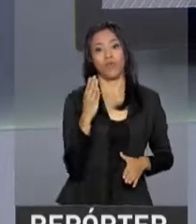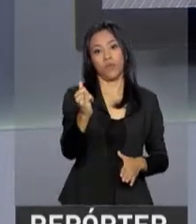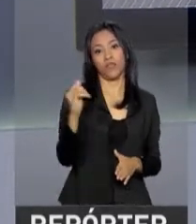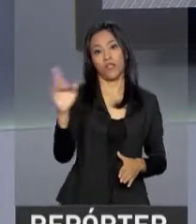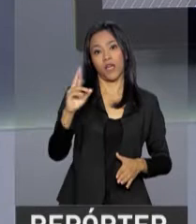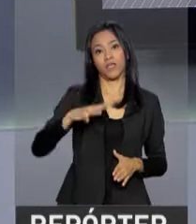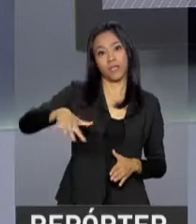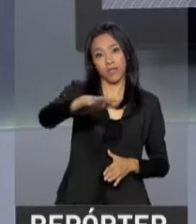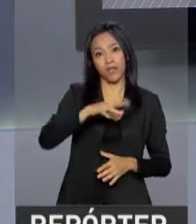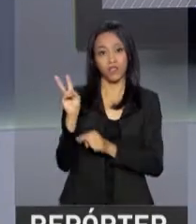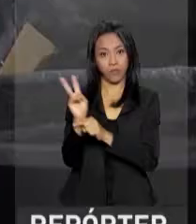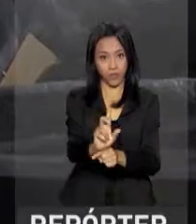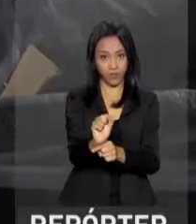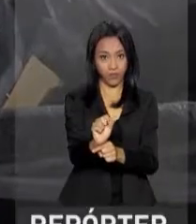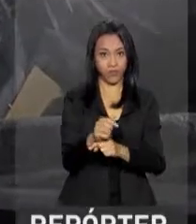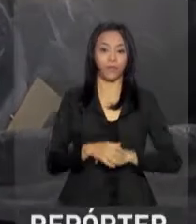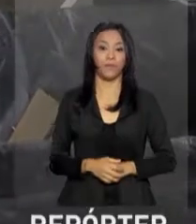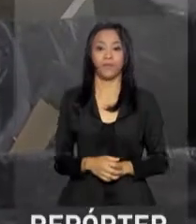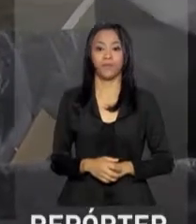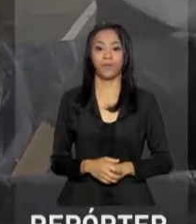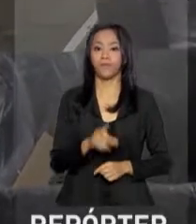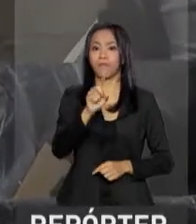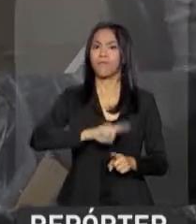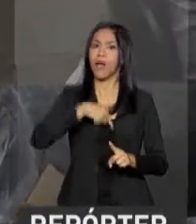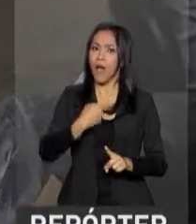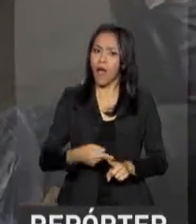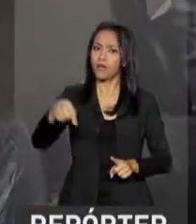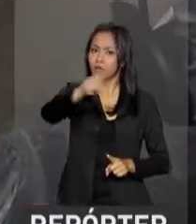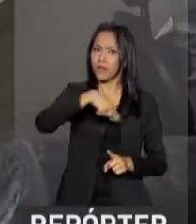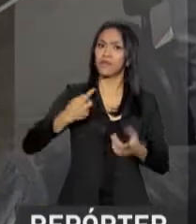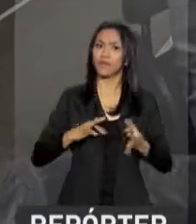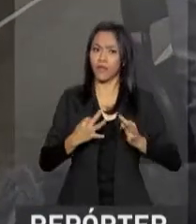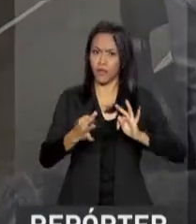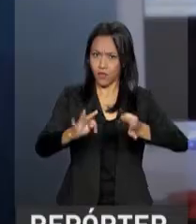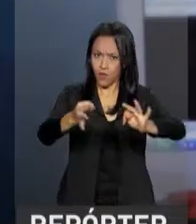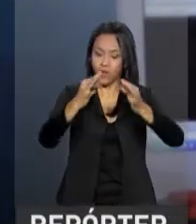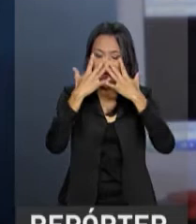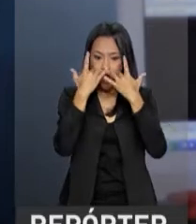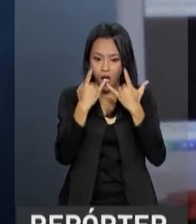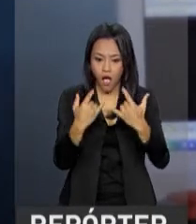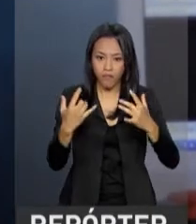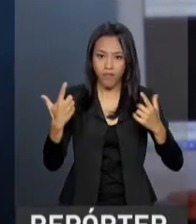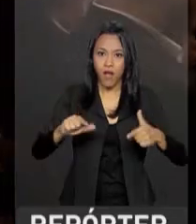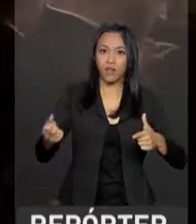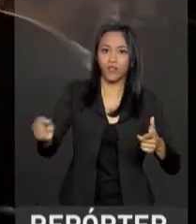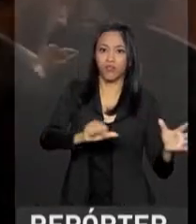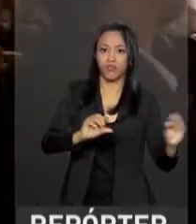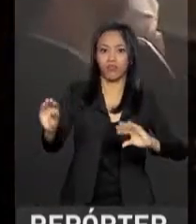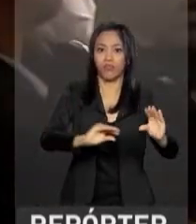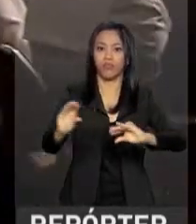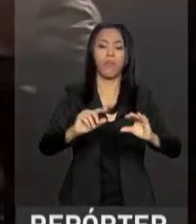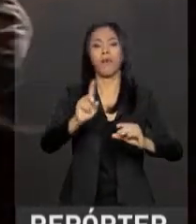financiamento cada vez mais a tecnologia digital atrair investimentos para não